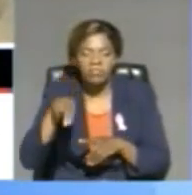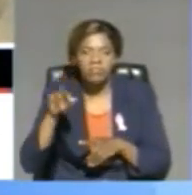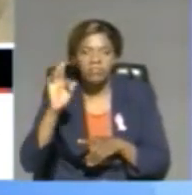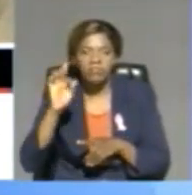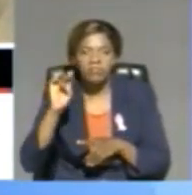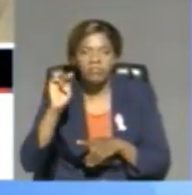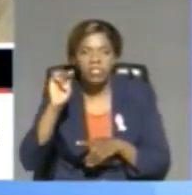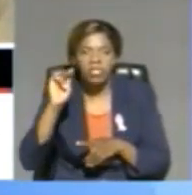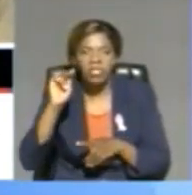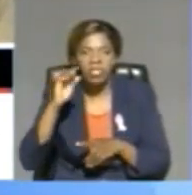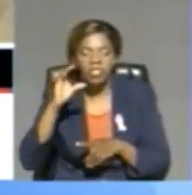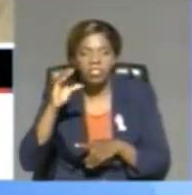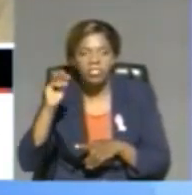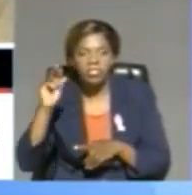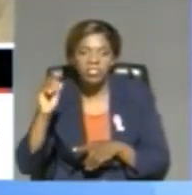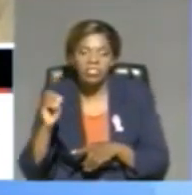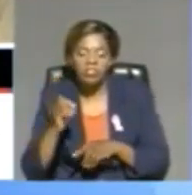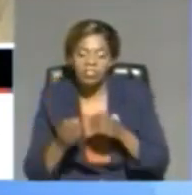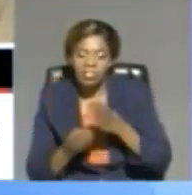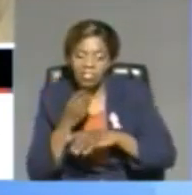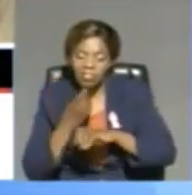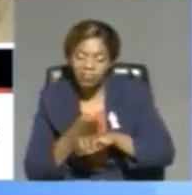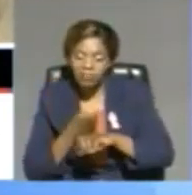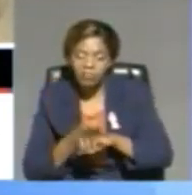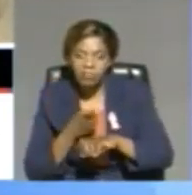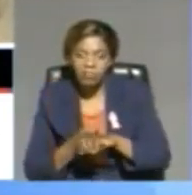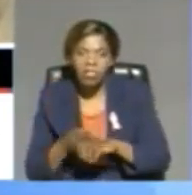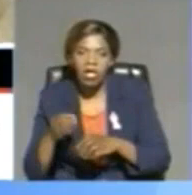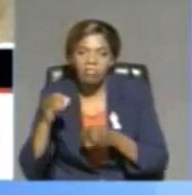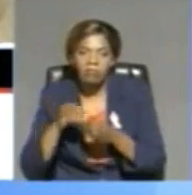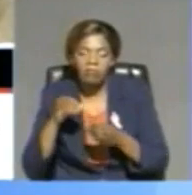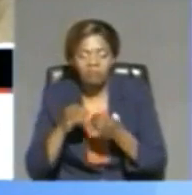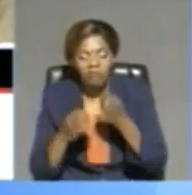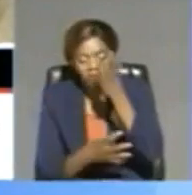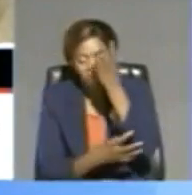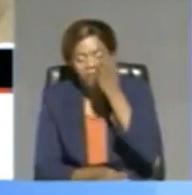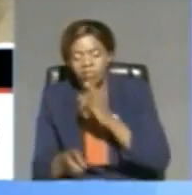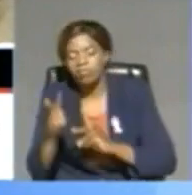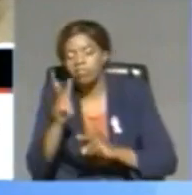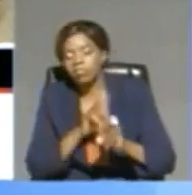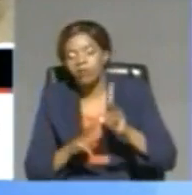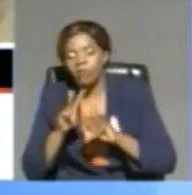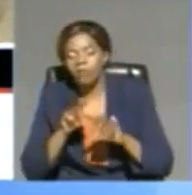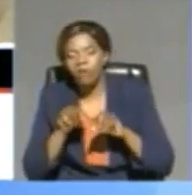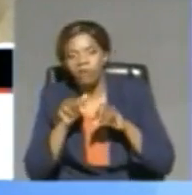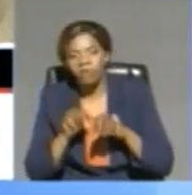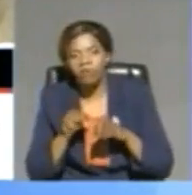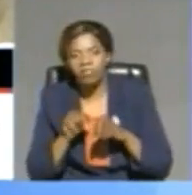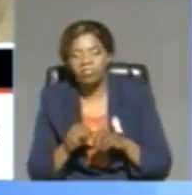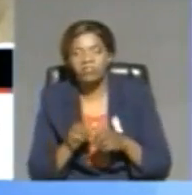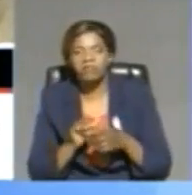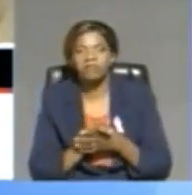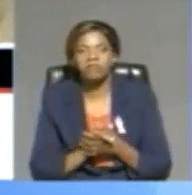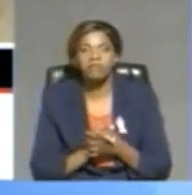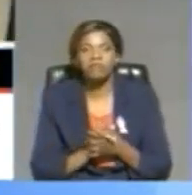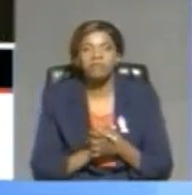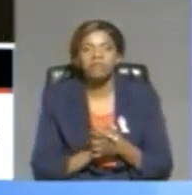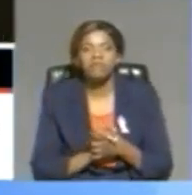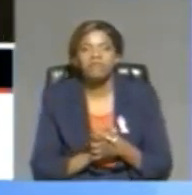poder de compra do povo e aumentado a pobreza entre o povo do Reino Unido.